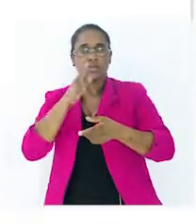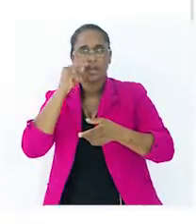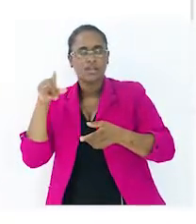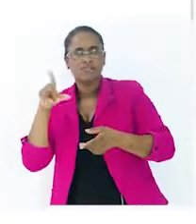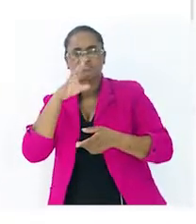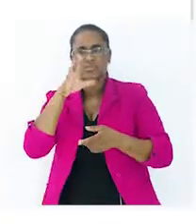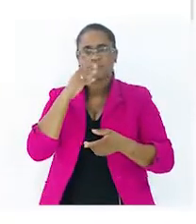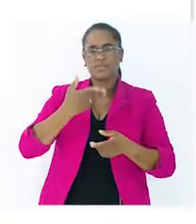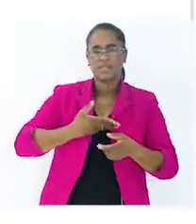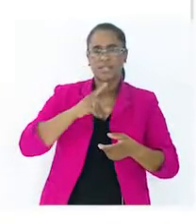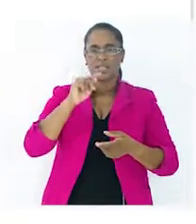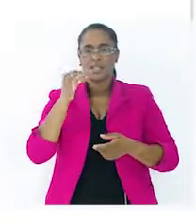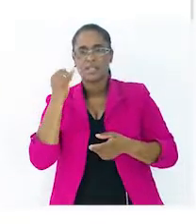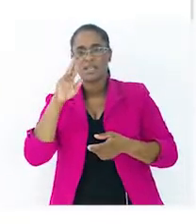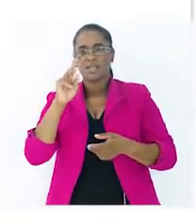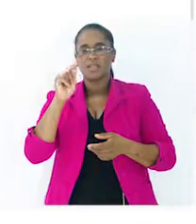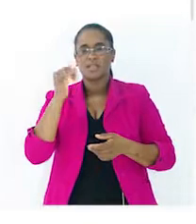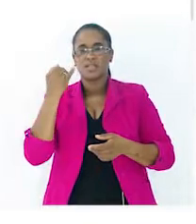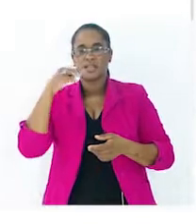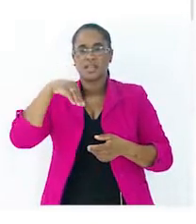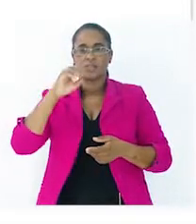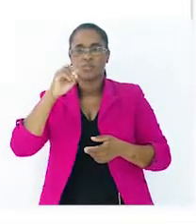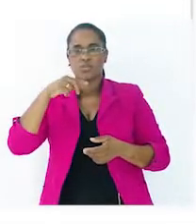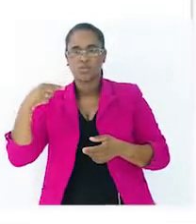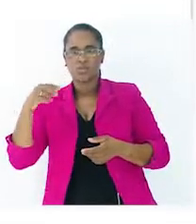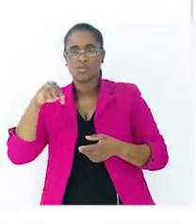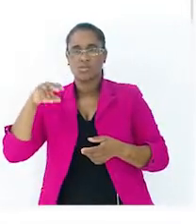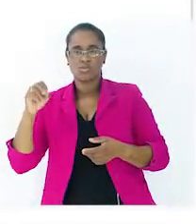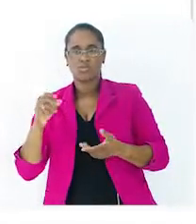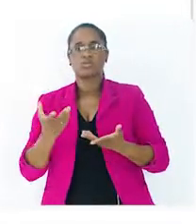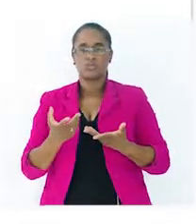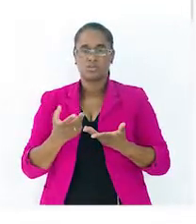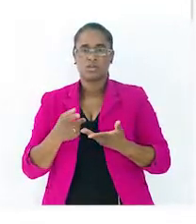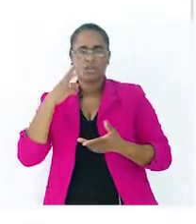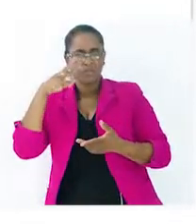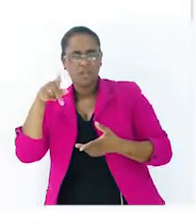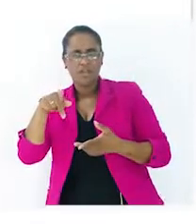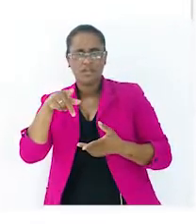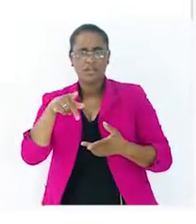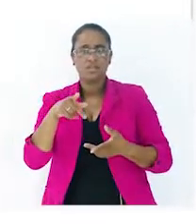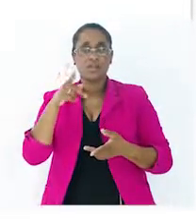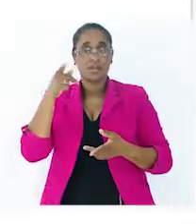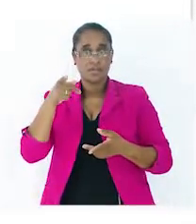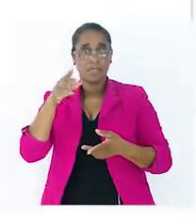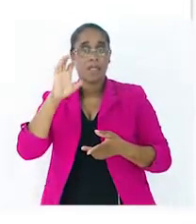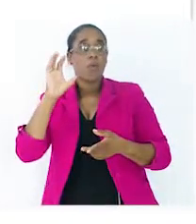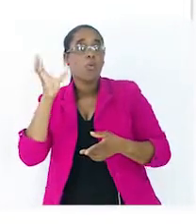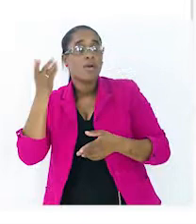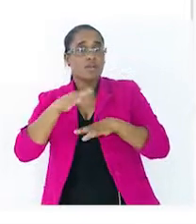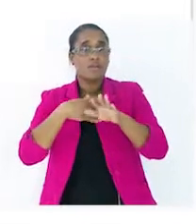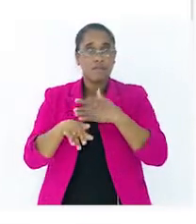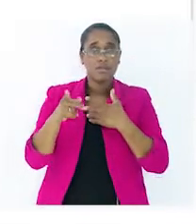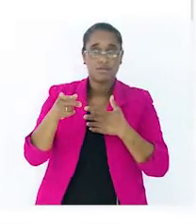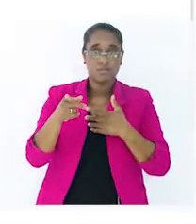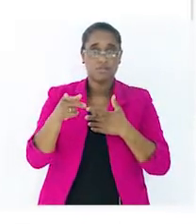graças. Reparem que ele ali, ao fazer essa produção, ele utiliza esta